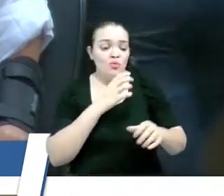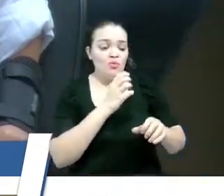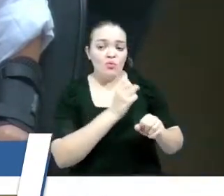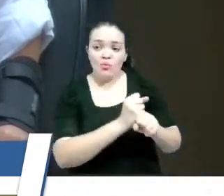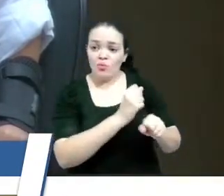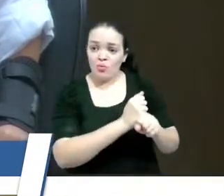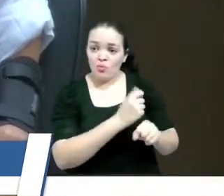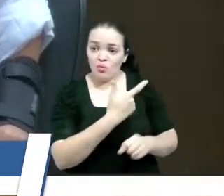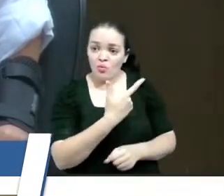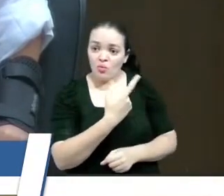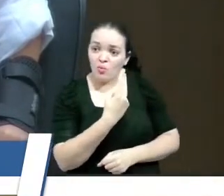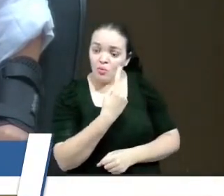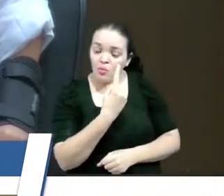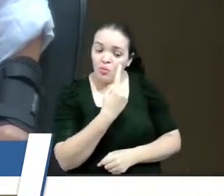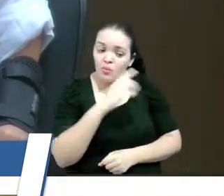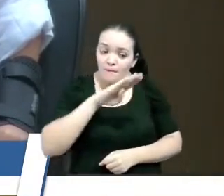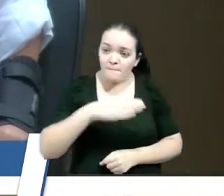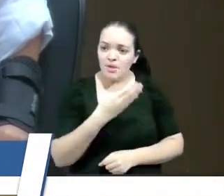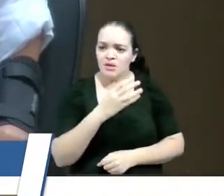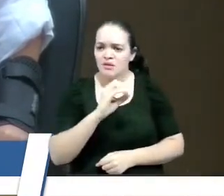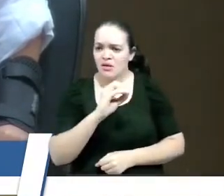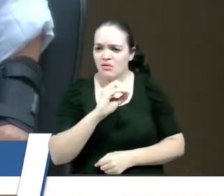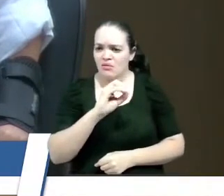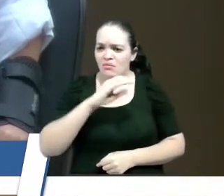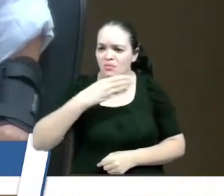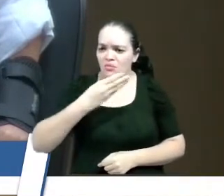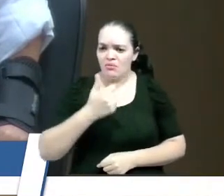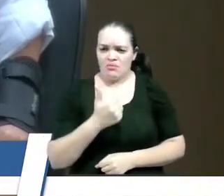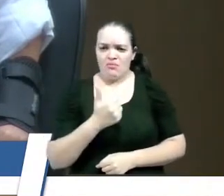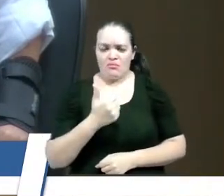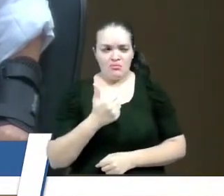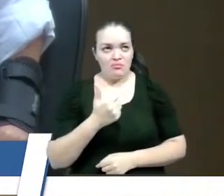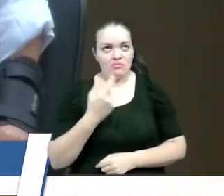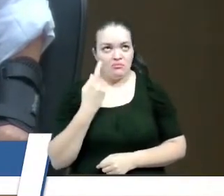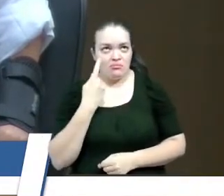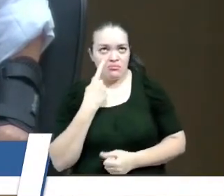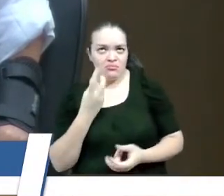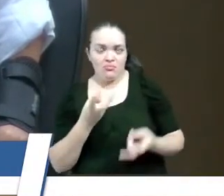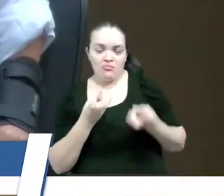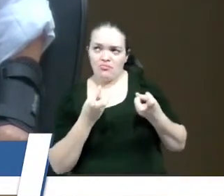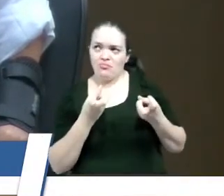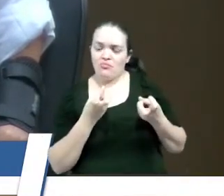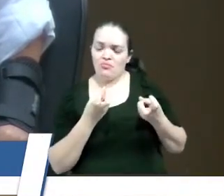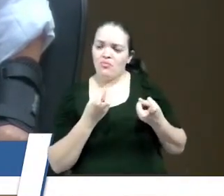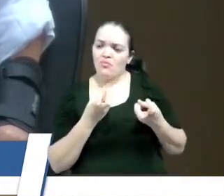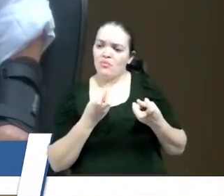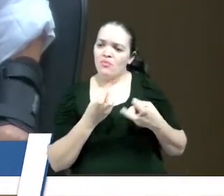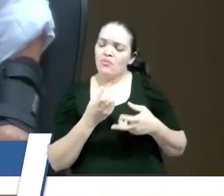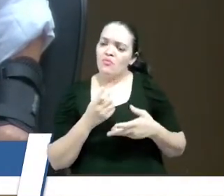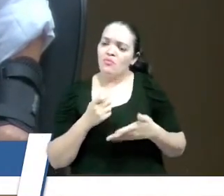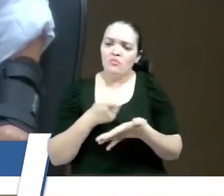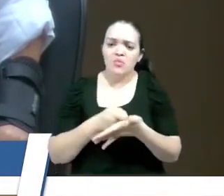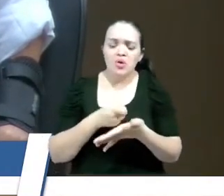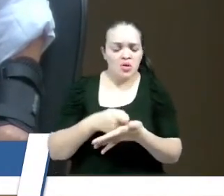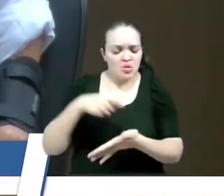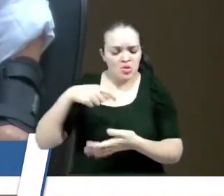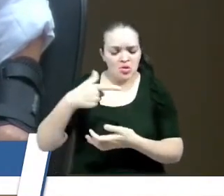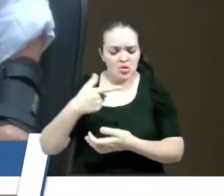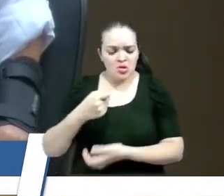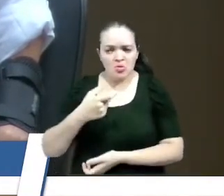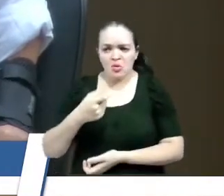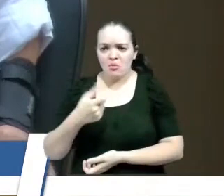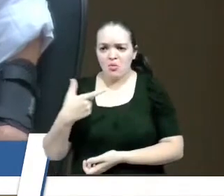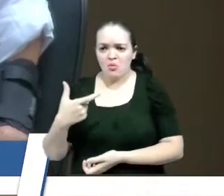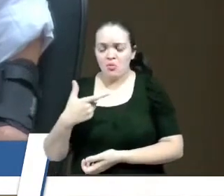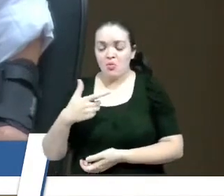1.041. Então, quer dizer, ele vai chegar, a execução orçamentária desse ano, a